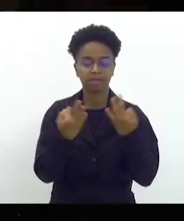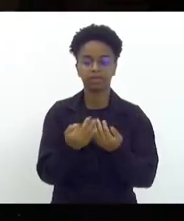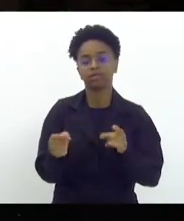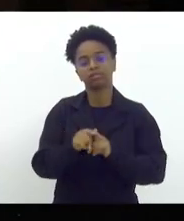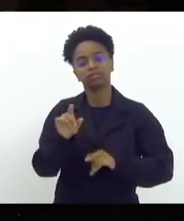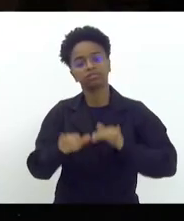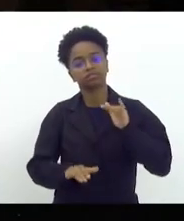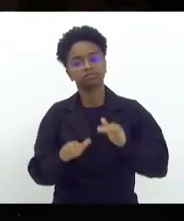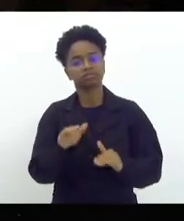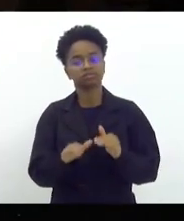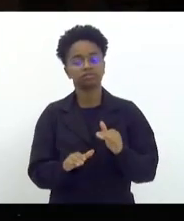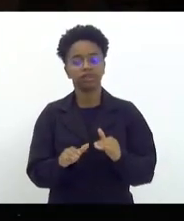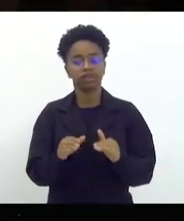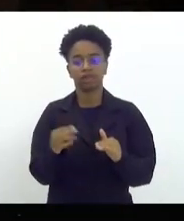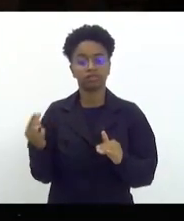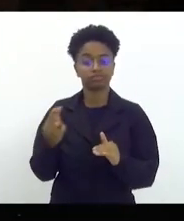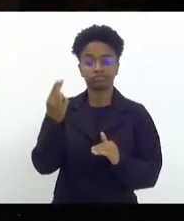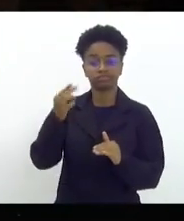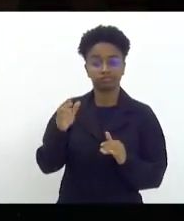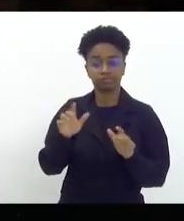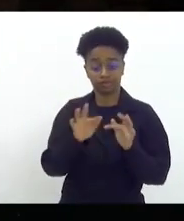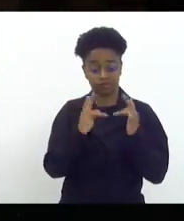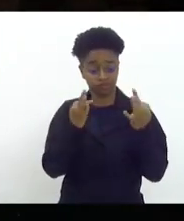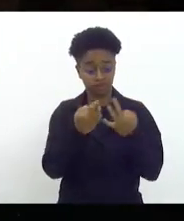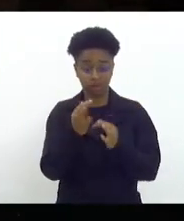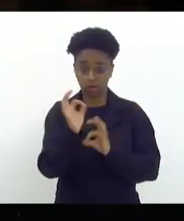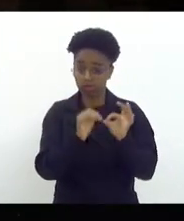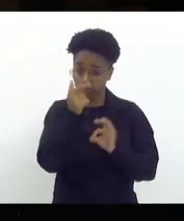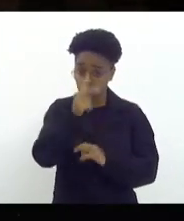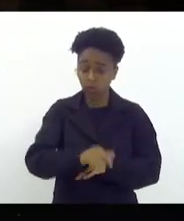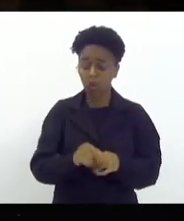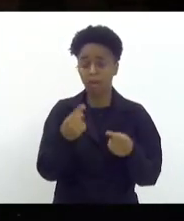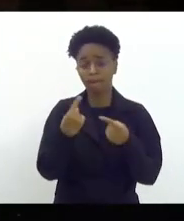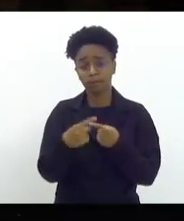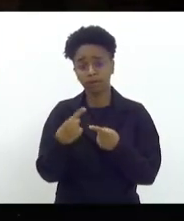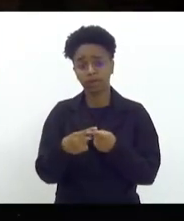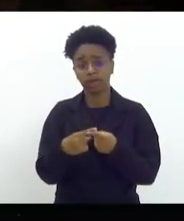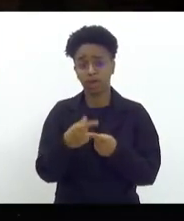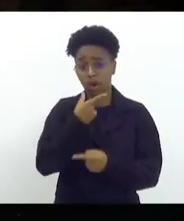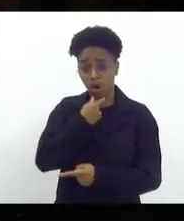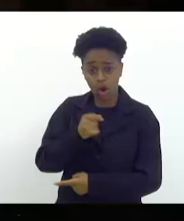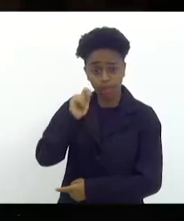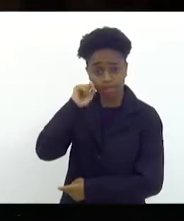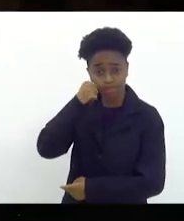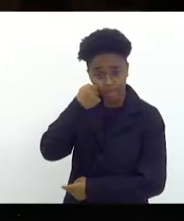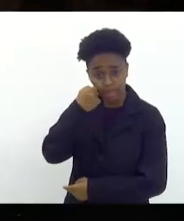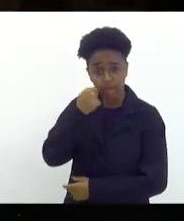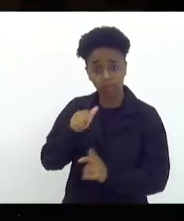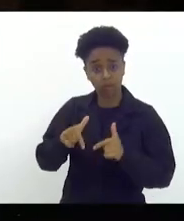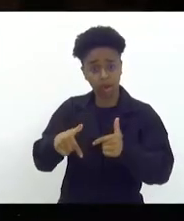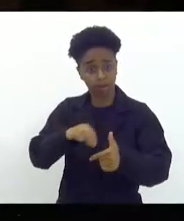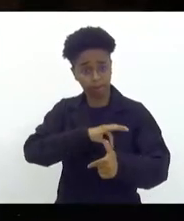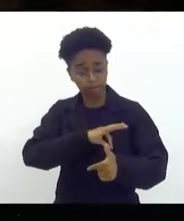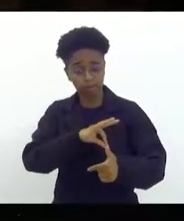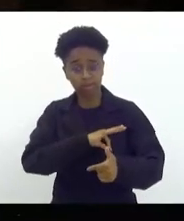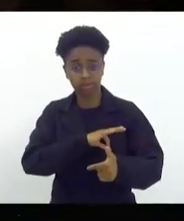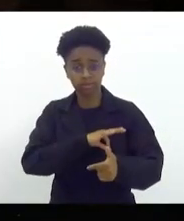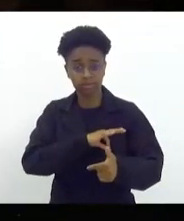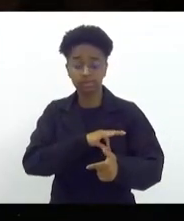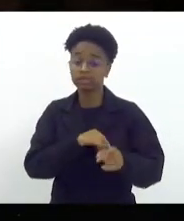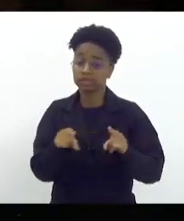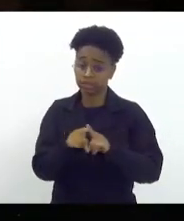vezes inviabilizando que essas famílias se reestrutura hein Porque esses homens negros das forças de Segurança Pública São